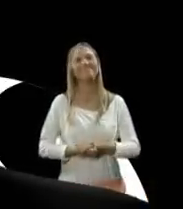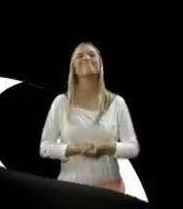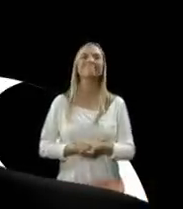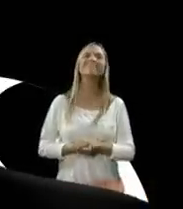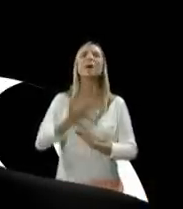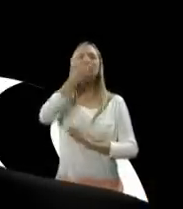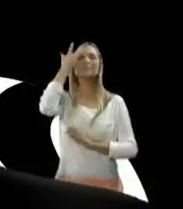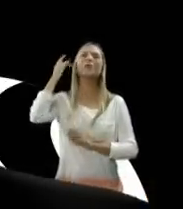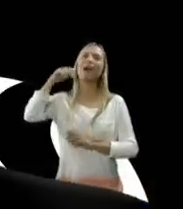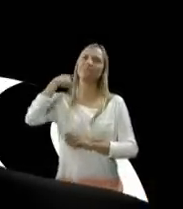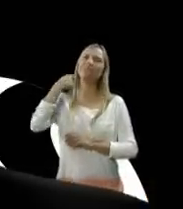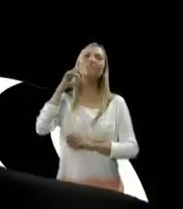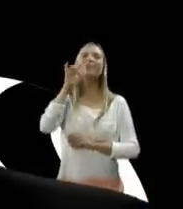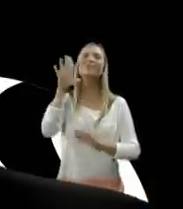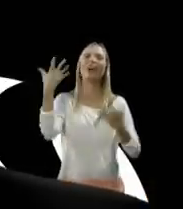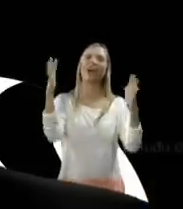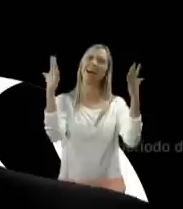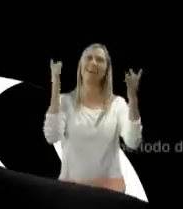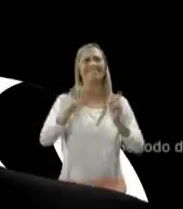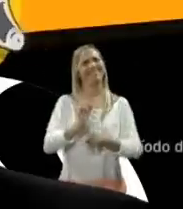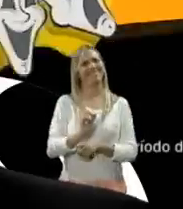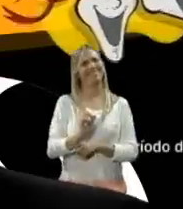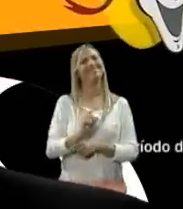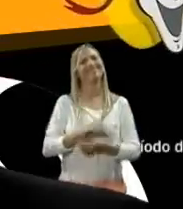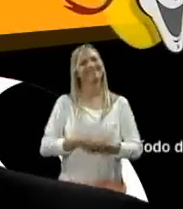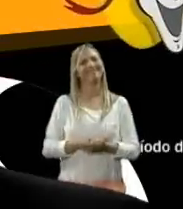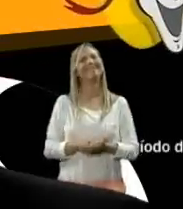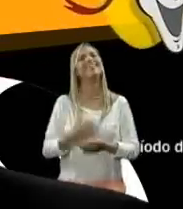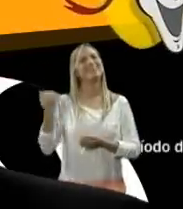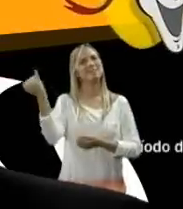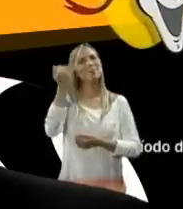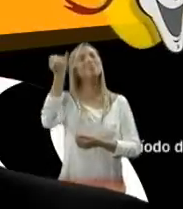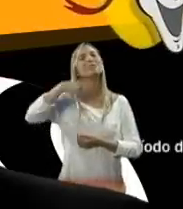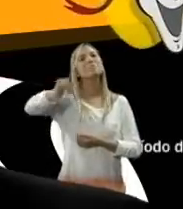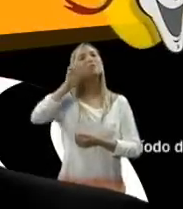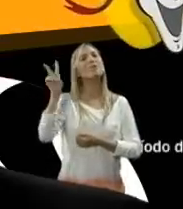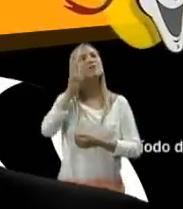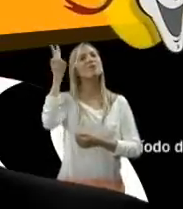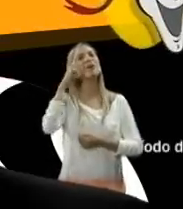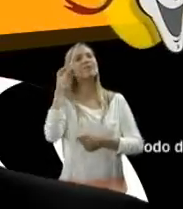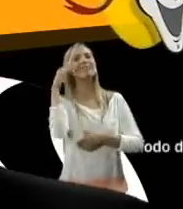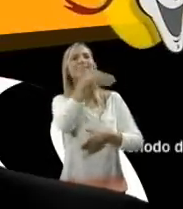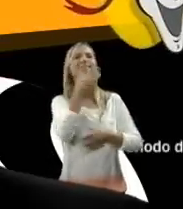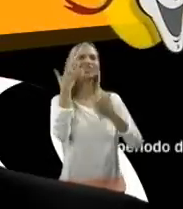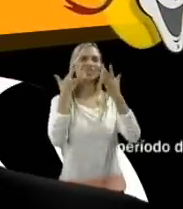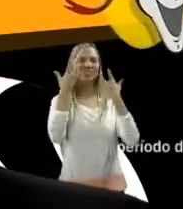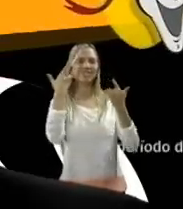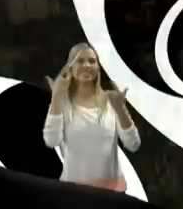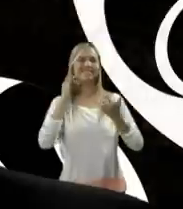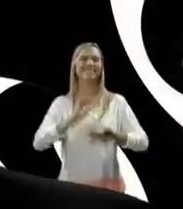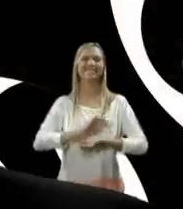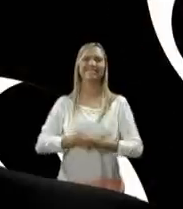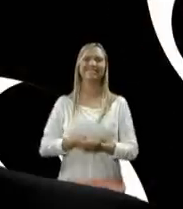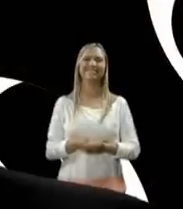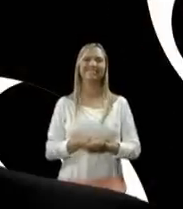Os atores não vivem só de aplausos. Campanha de valorização do teatro.